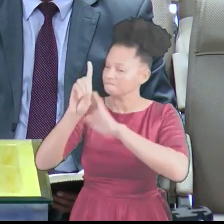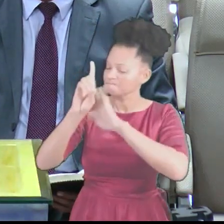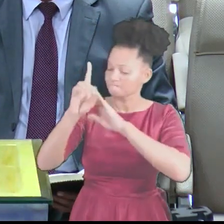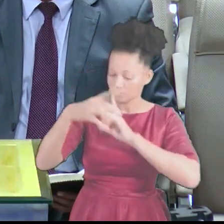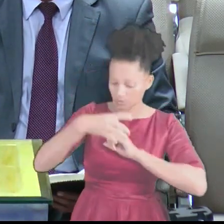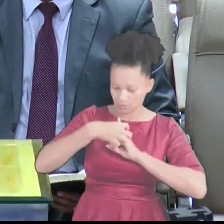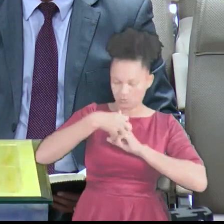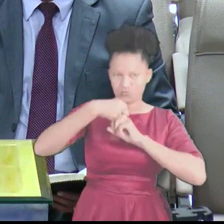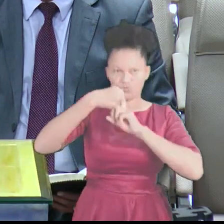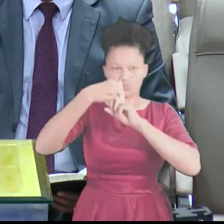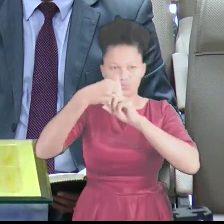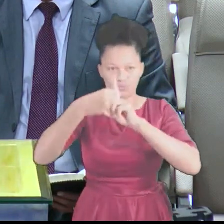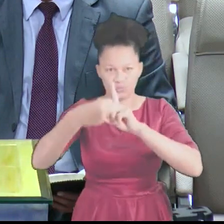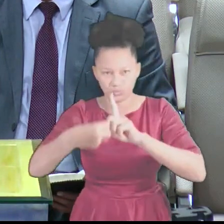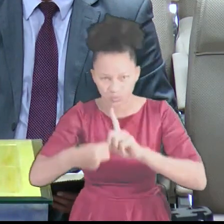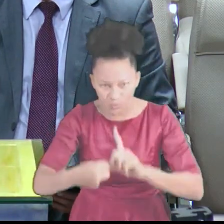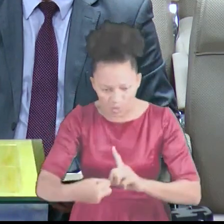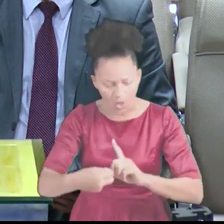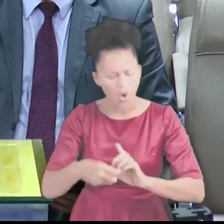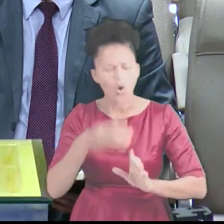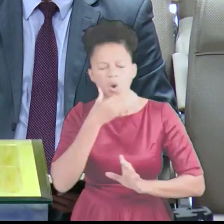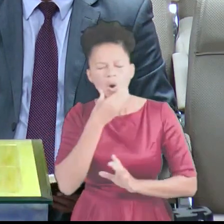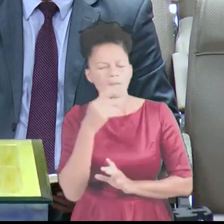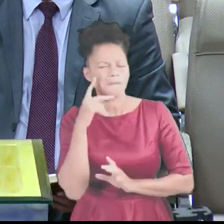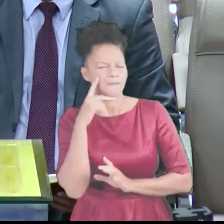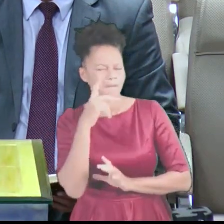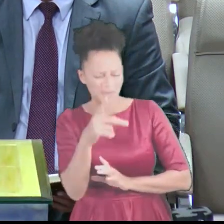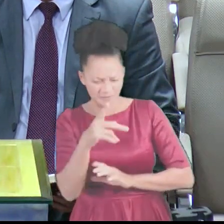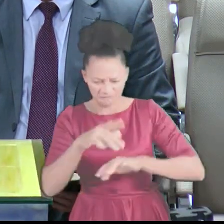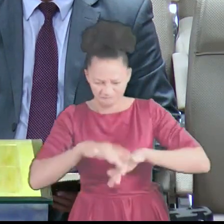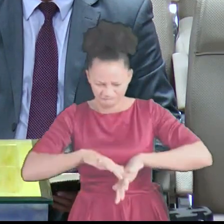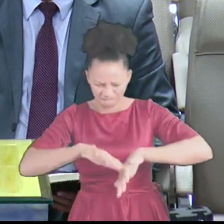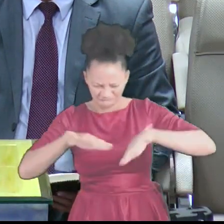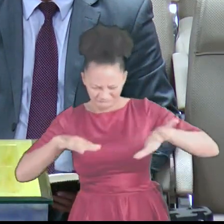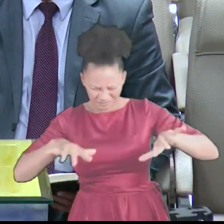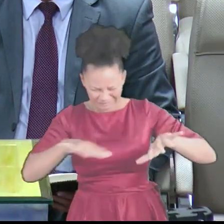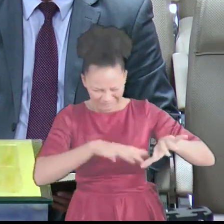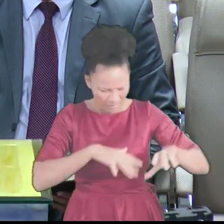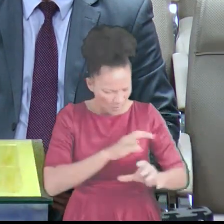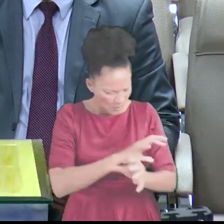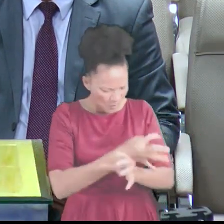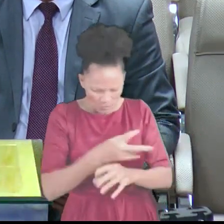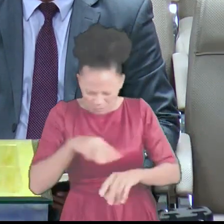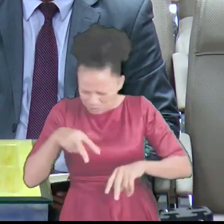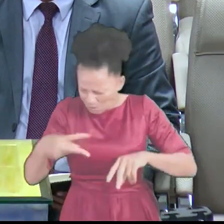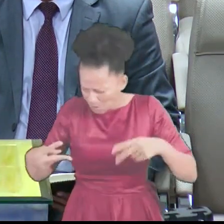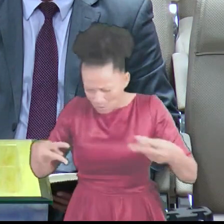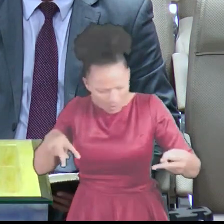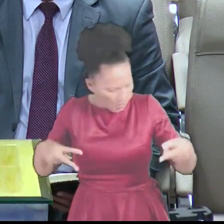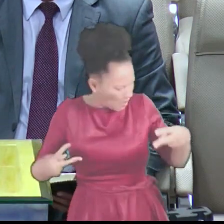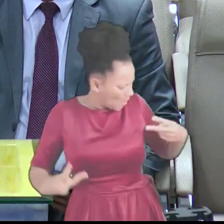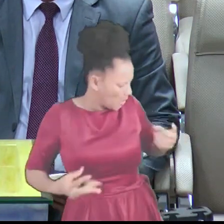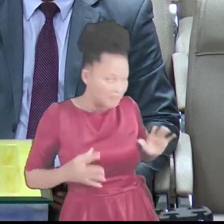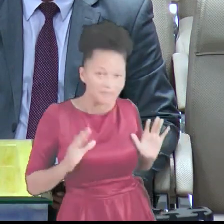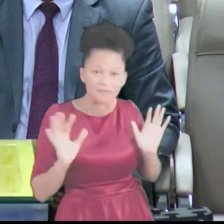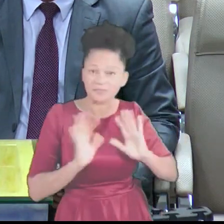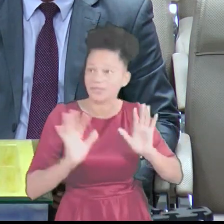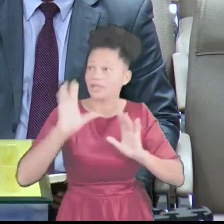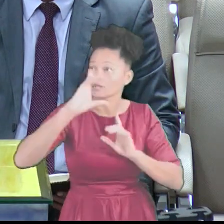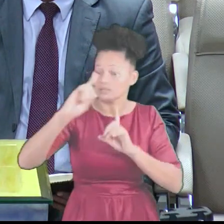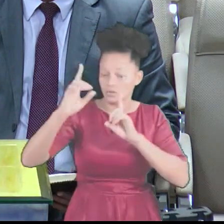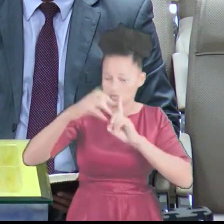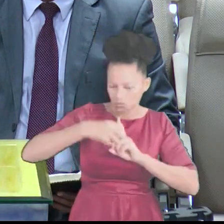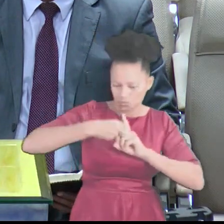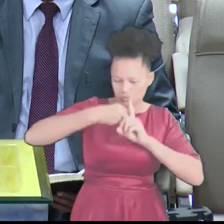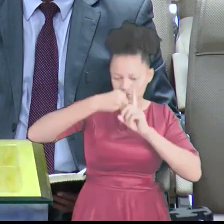vale. O profeta não escolheu estar no meio daqueles ossos. Foi Deus que o